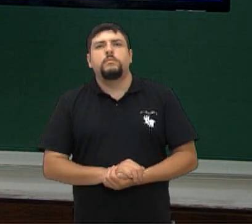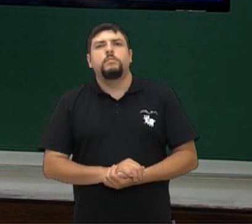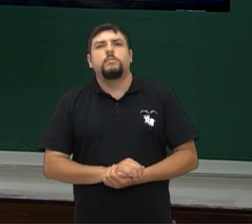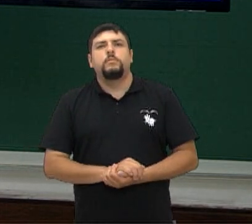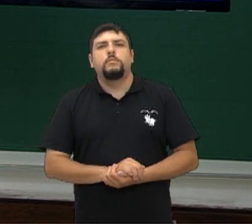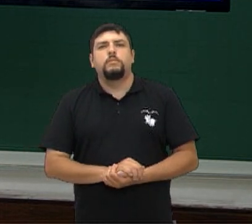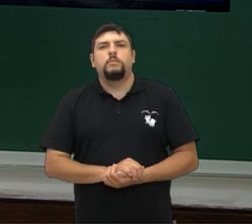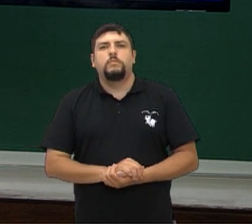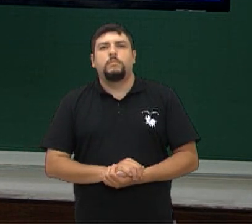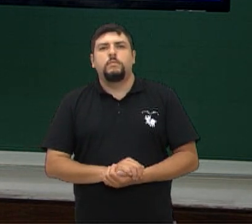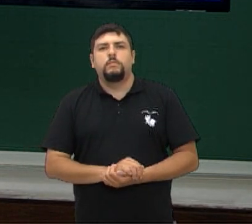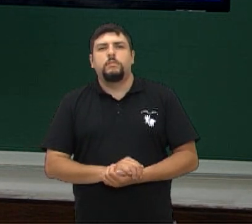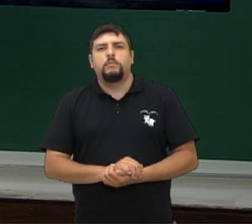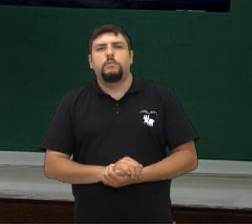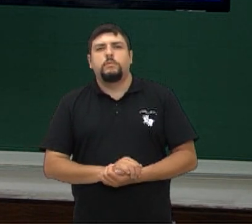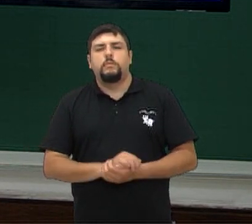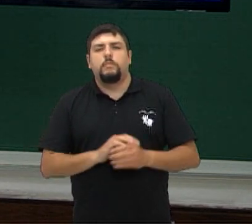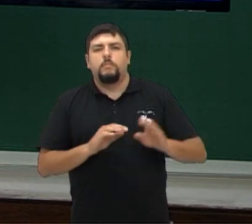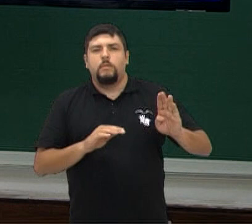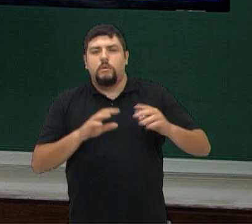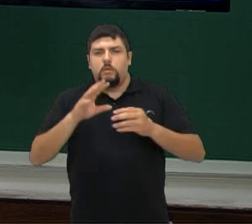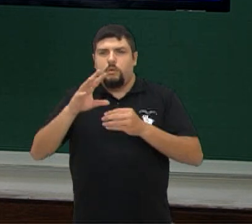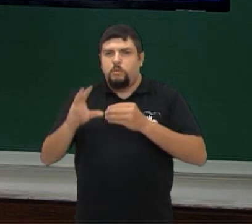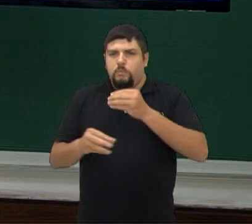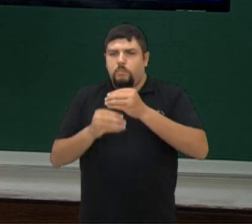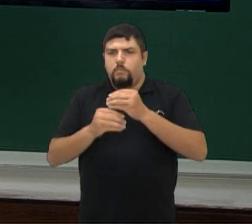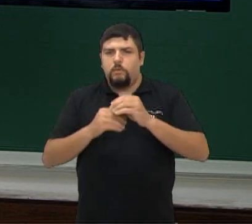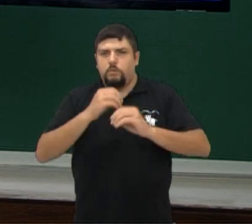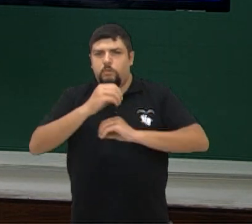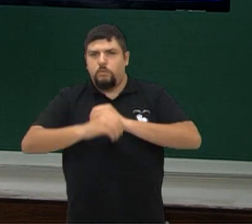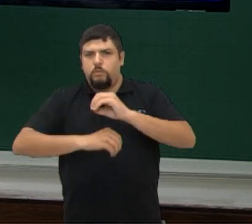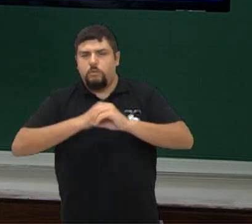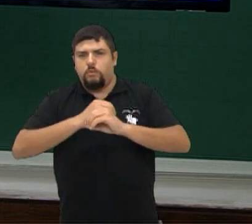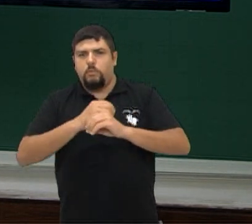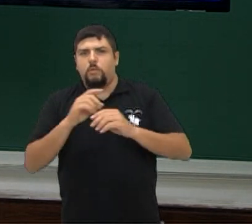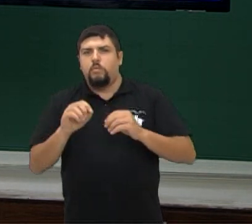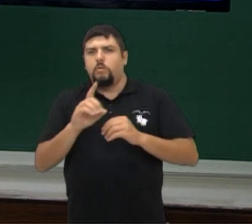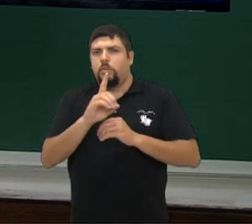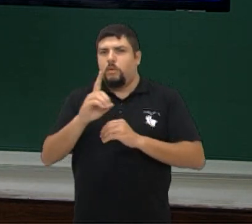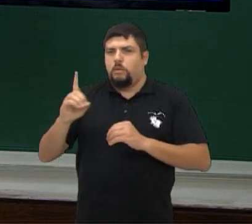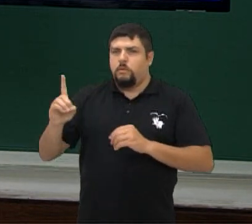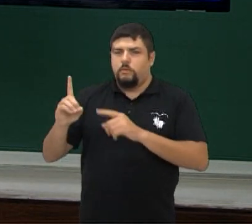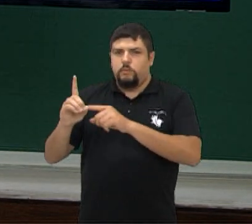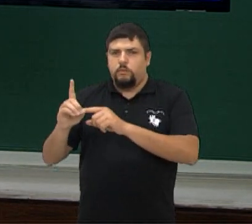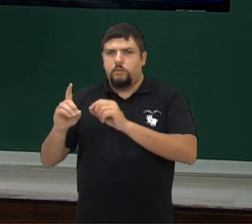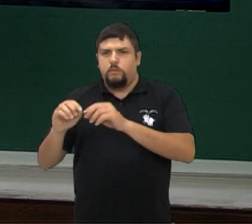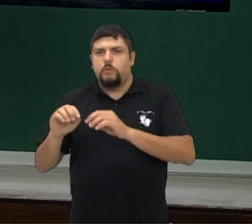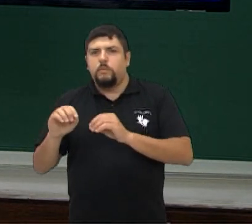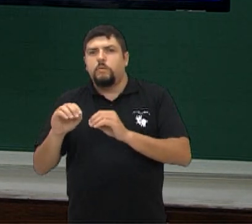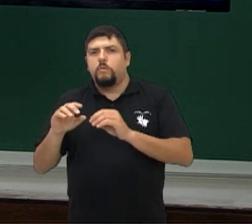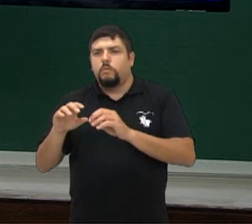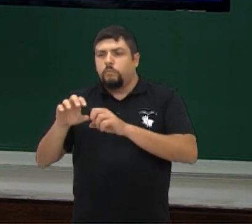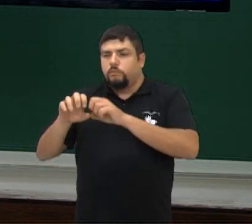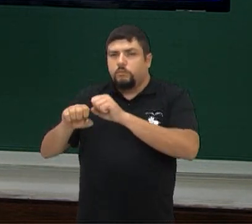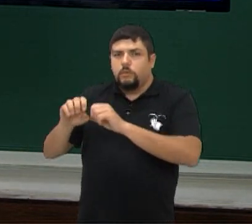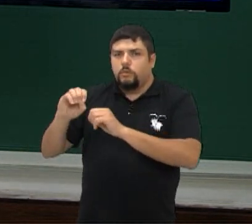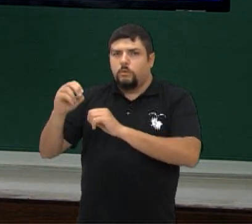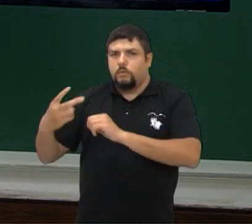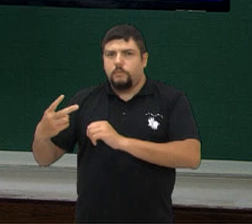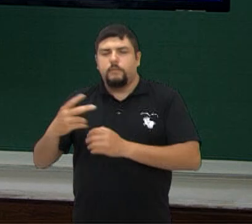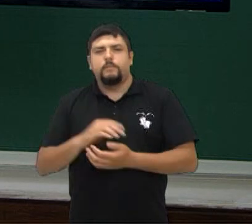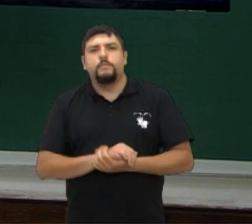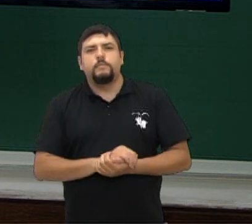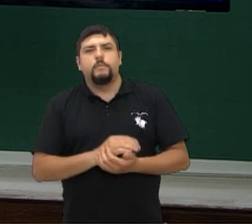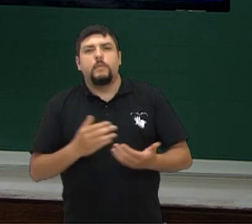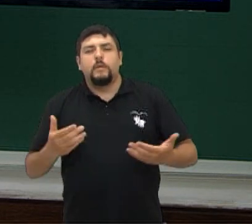D, a adição do oxigênio desloca para a direita, no sentido de consumir esse O2.